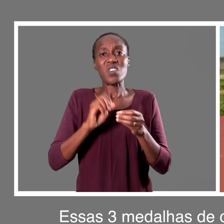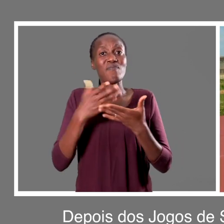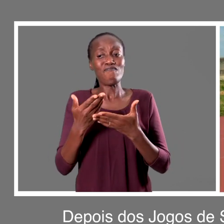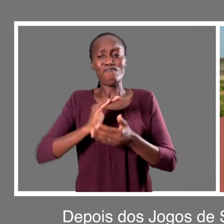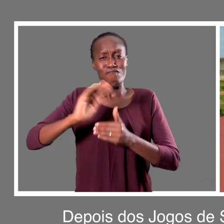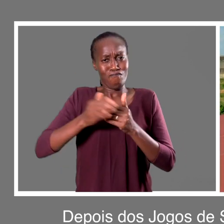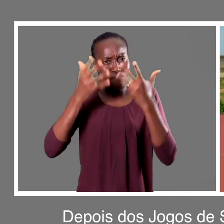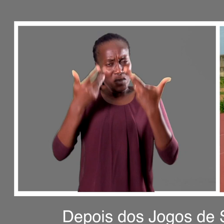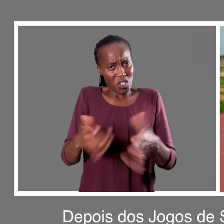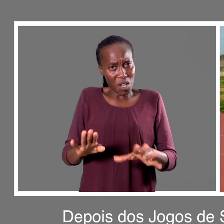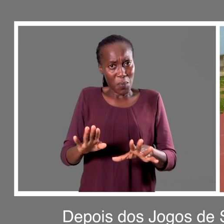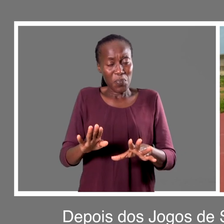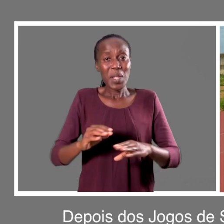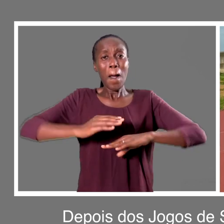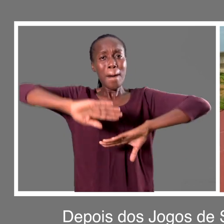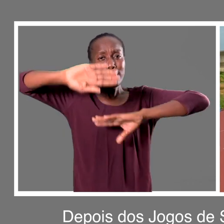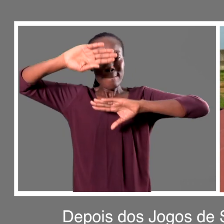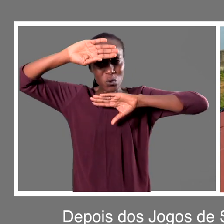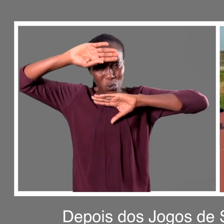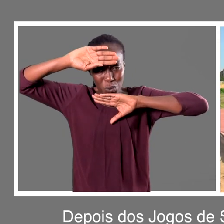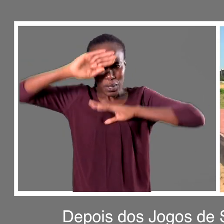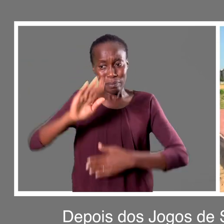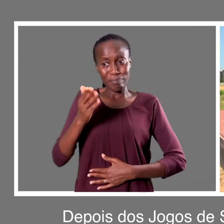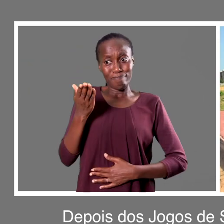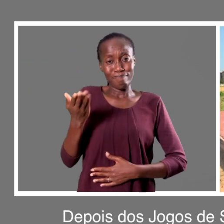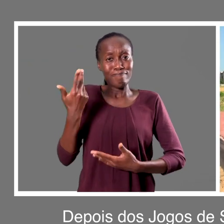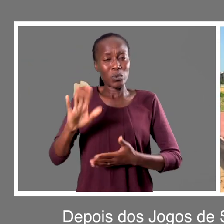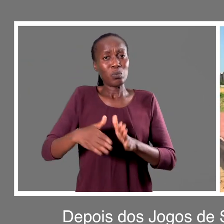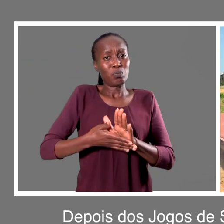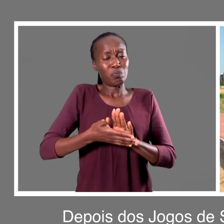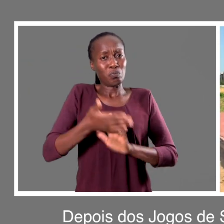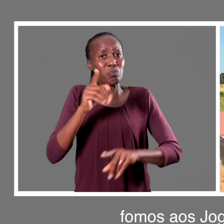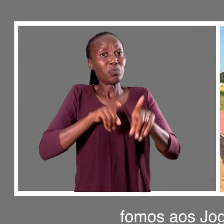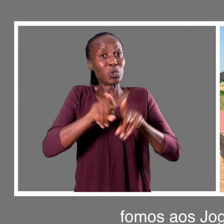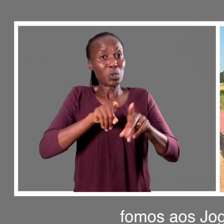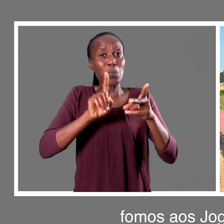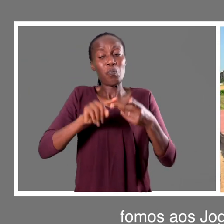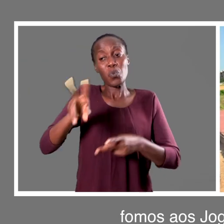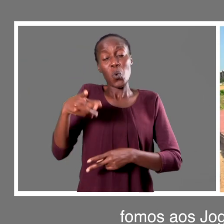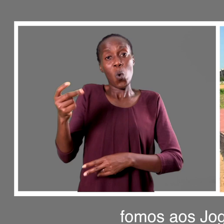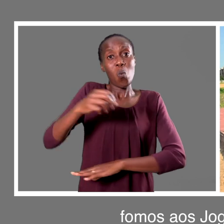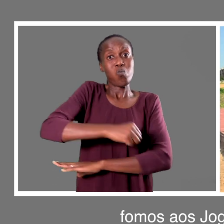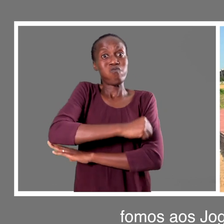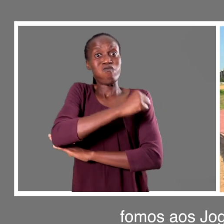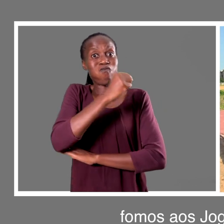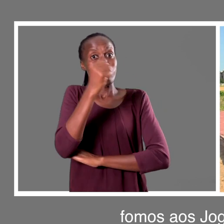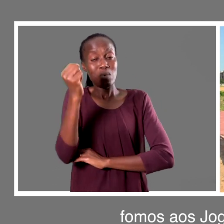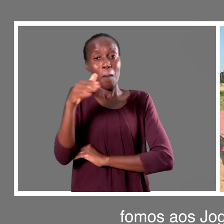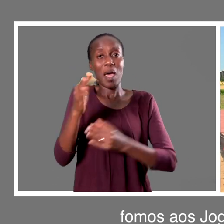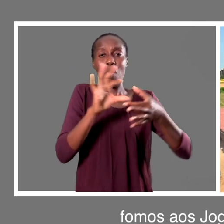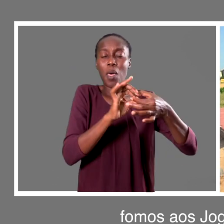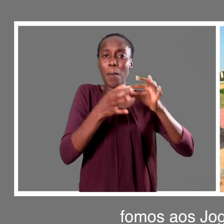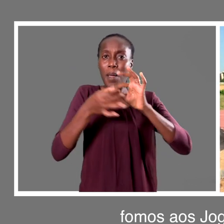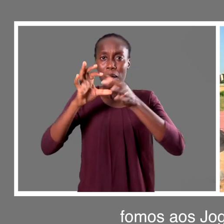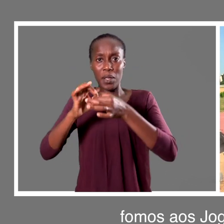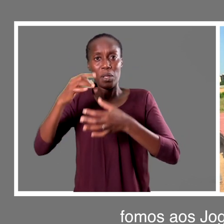metros. Depois dos jogos de casa, portanto, que se realizou em Botswana, e fomos, portanto, nos jogos